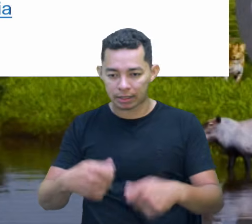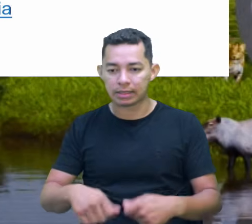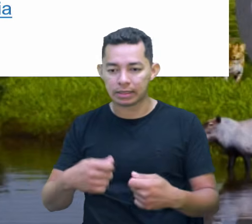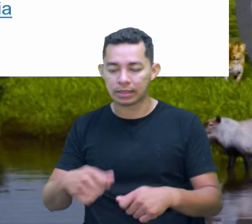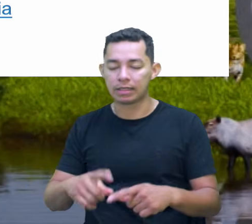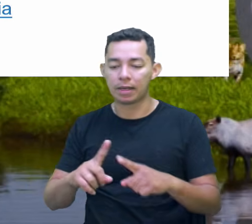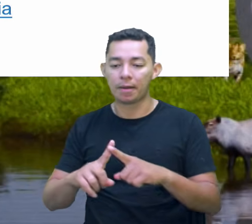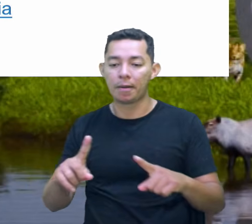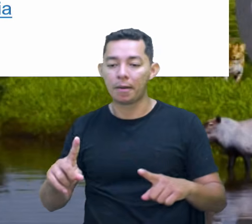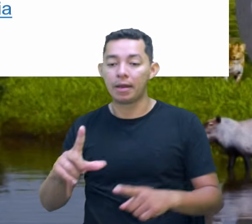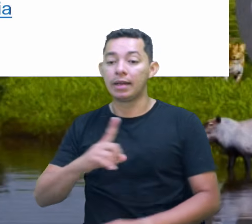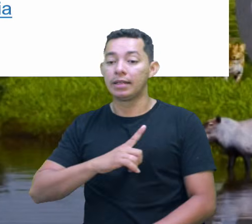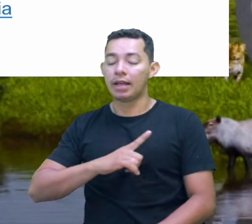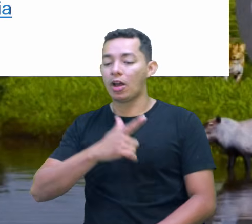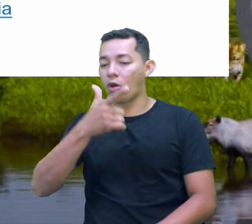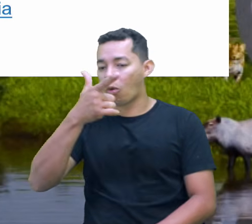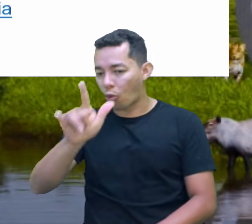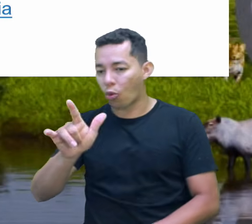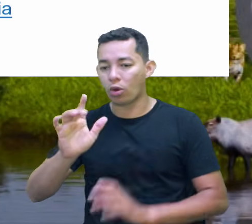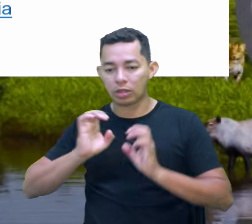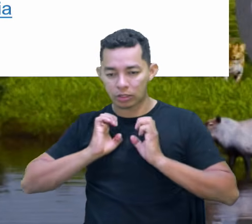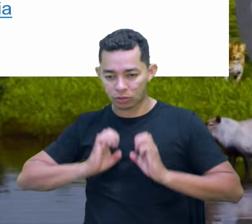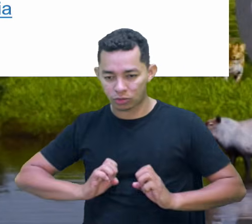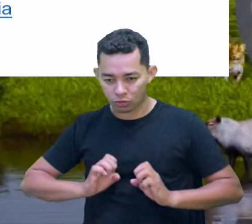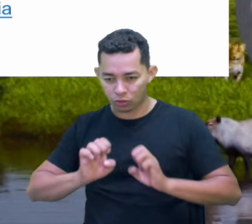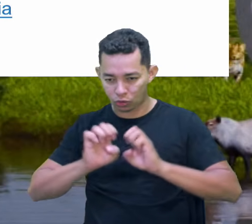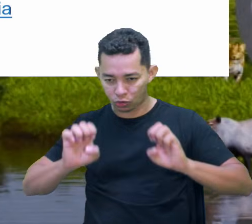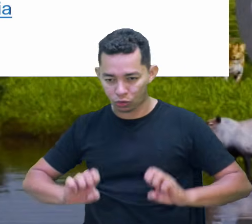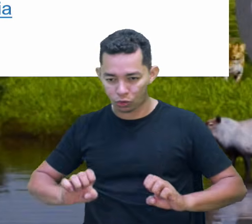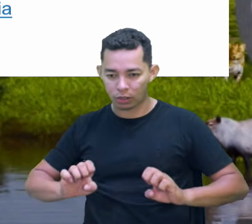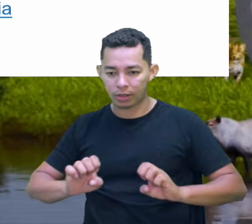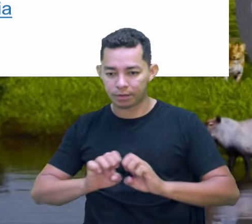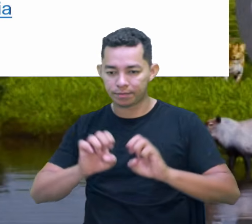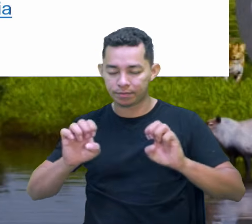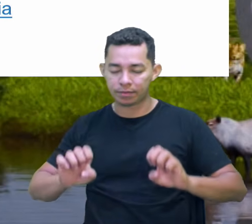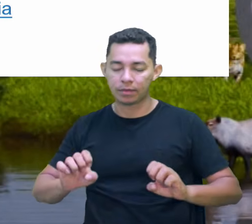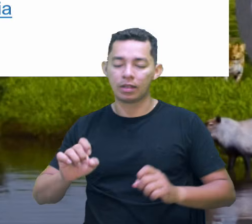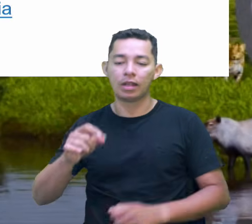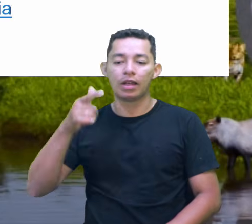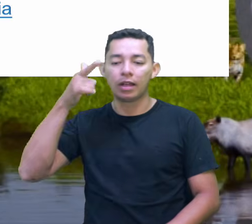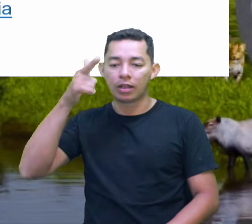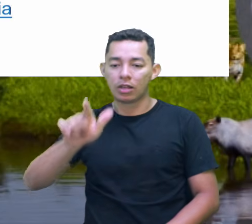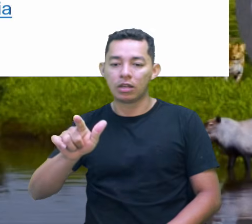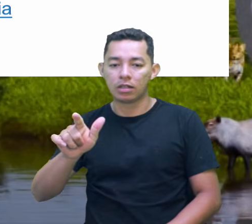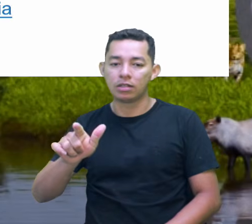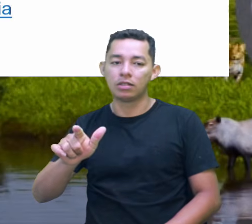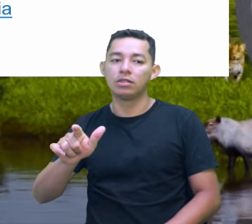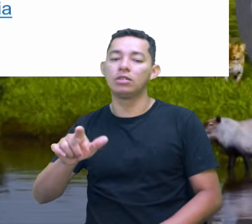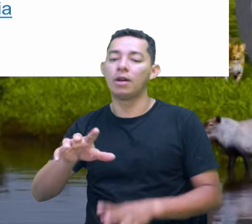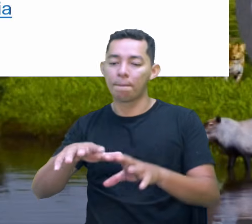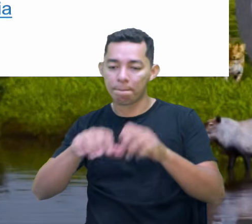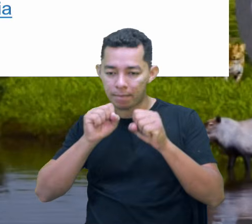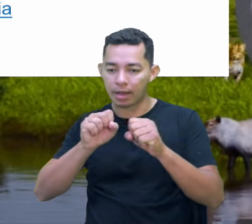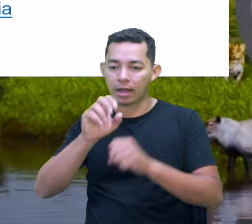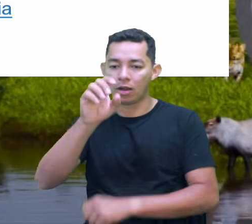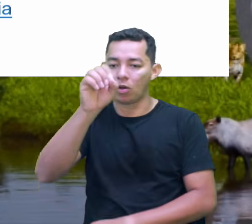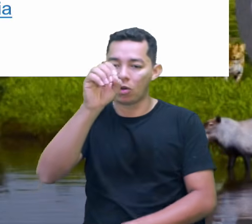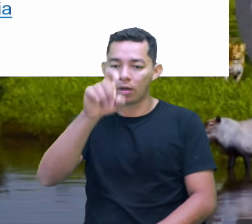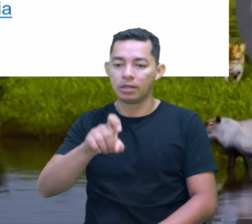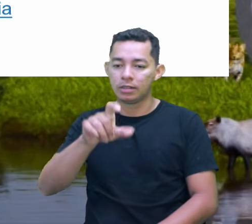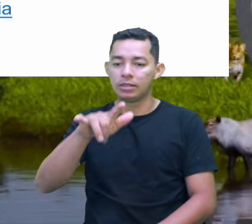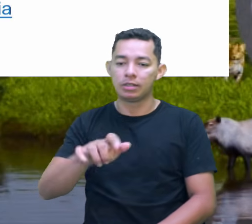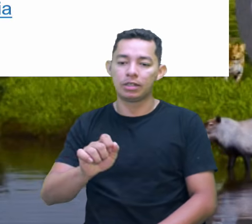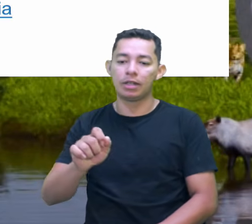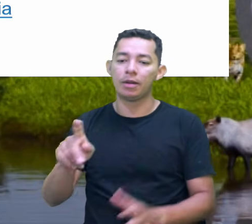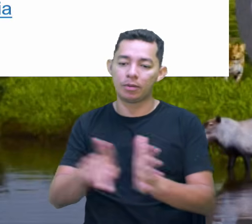oxigênio, só que eles têm outros mecanismos que vão permitir com que ele retire o oxigênio da água. Ah, professor, então quer dizer que o